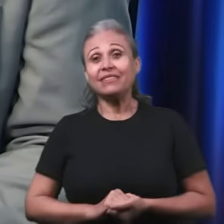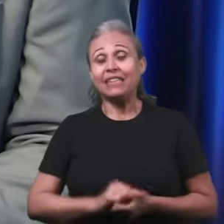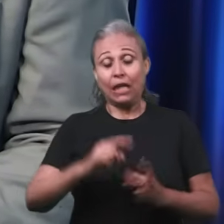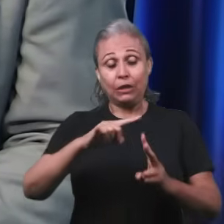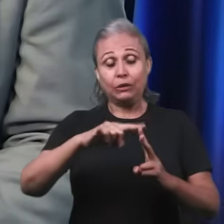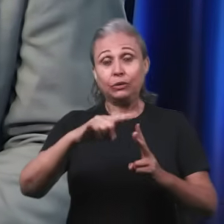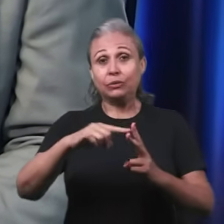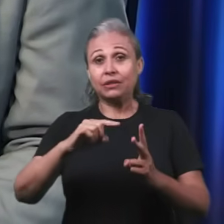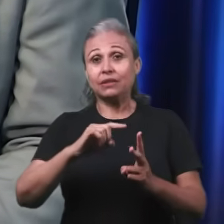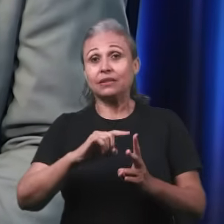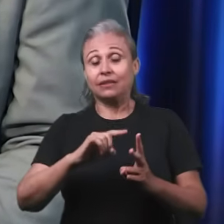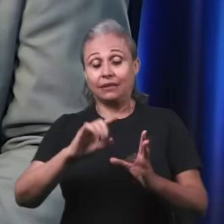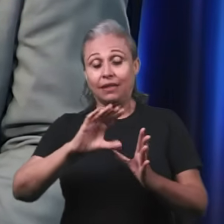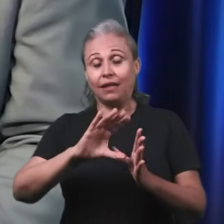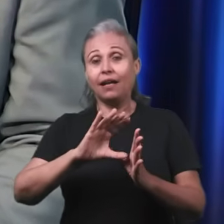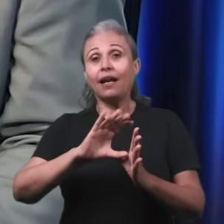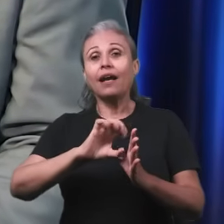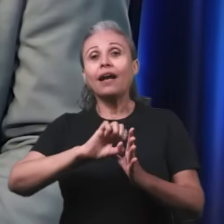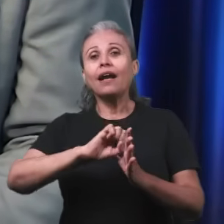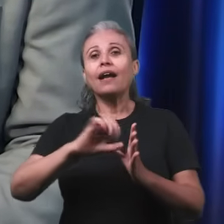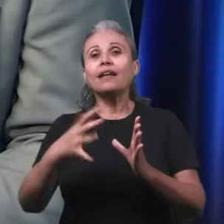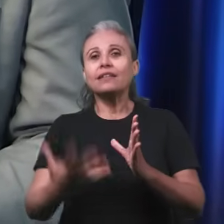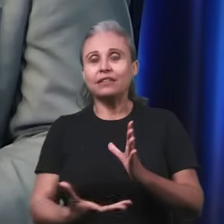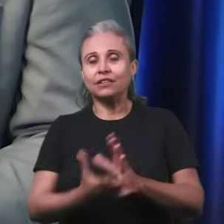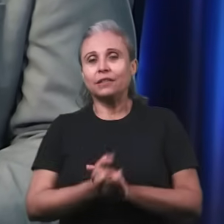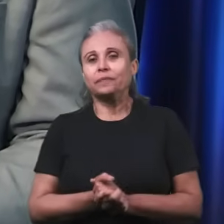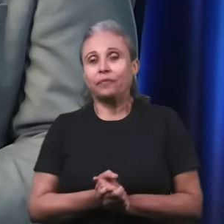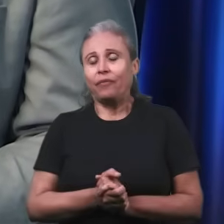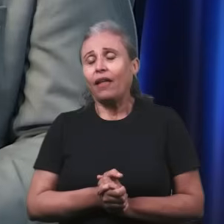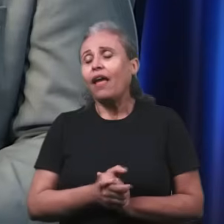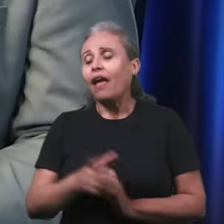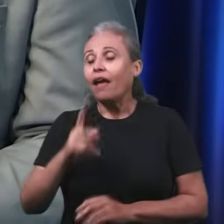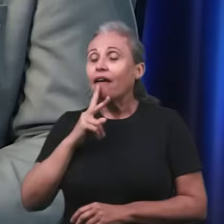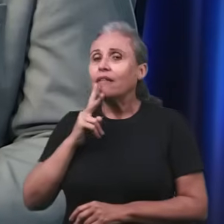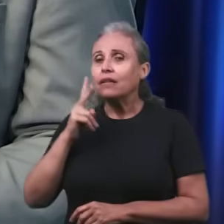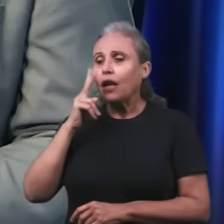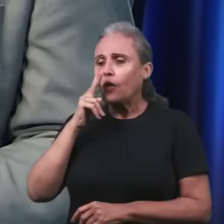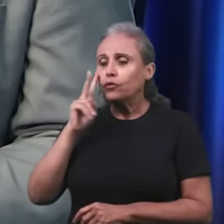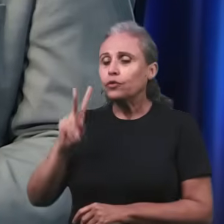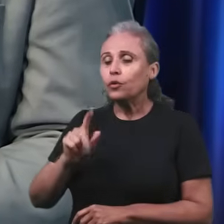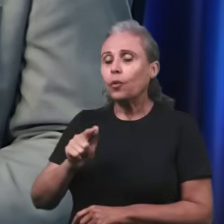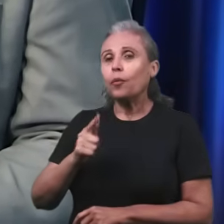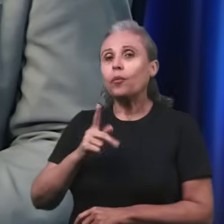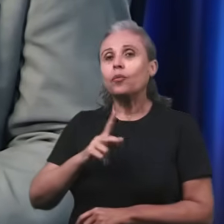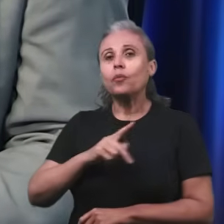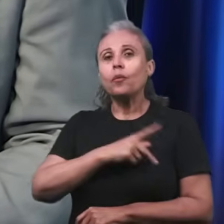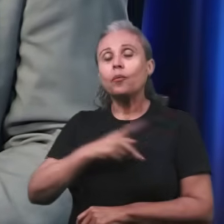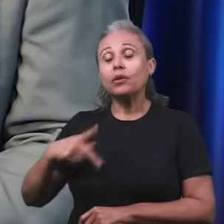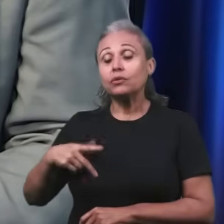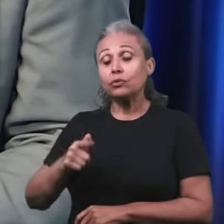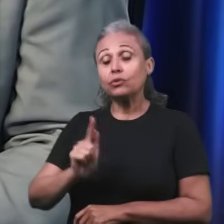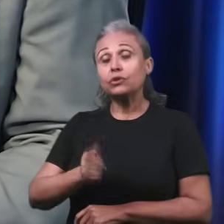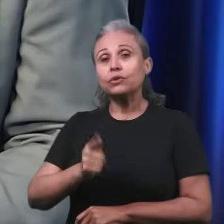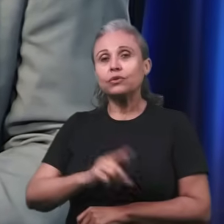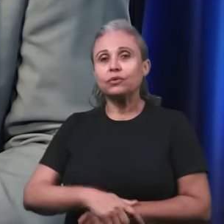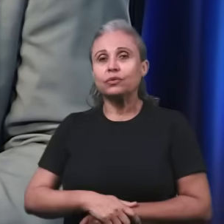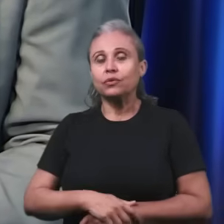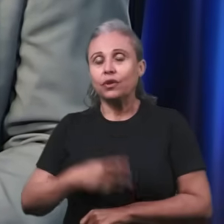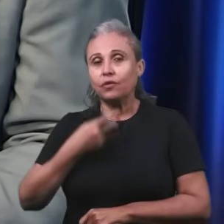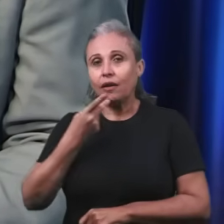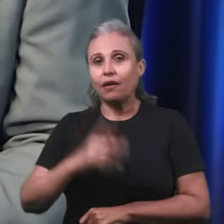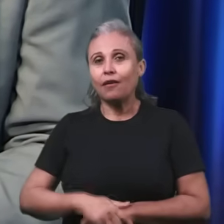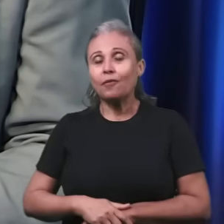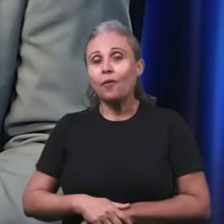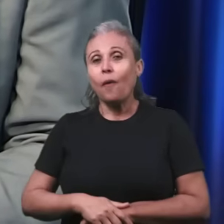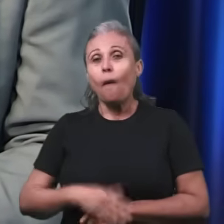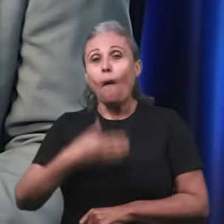rapidamente. Um dia desse eu ouvi o pastor Gilson dar uma palavra sobre o seguinte: a maior caridade que